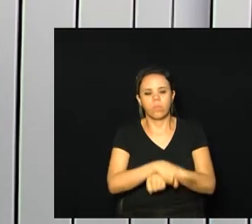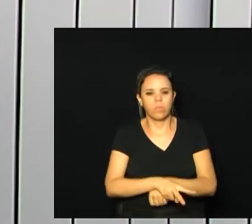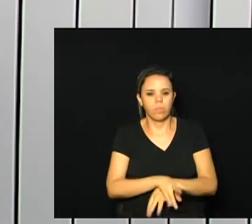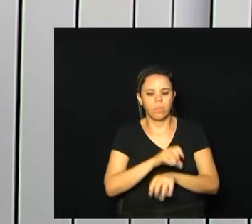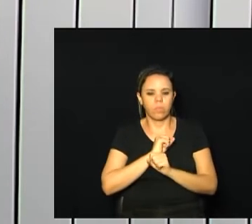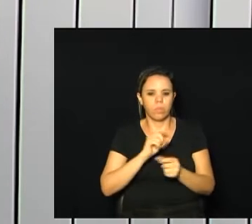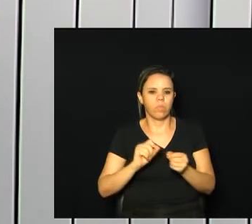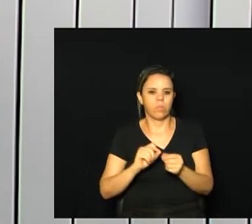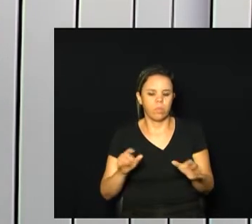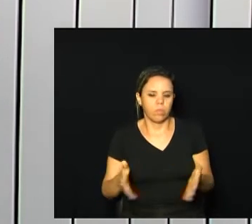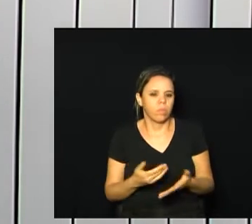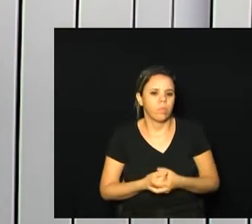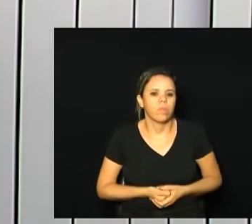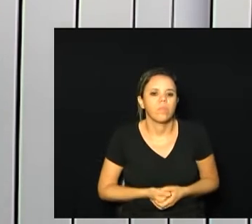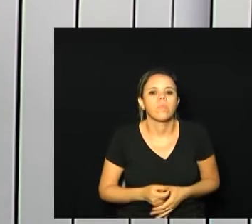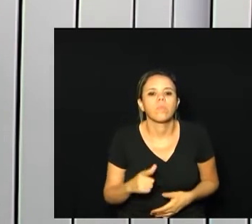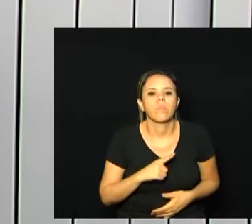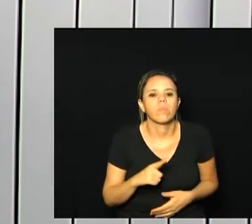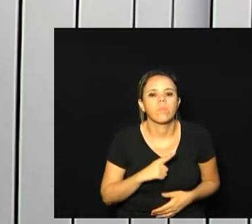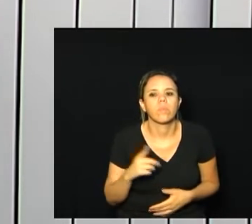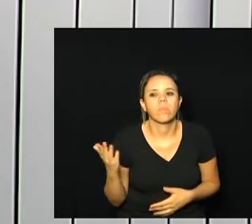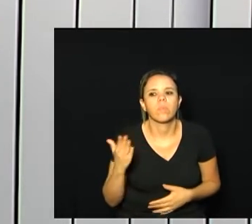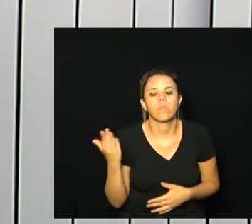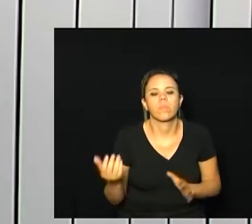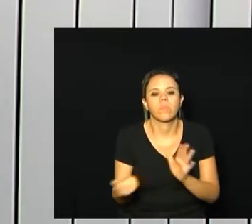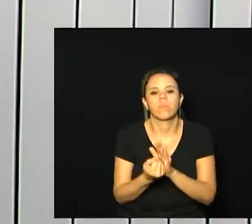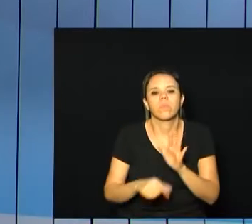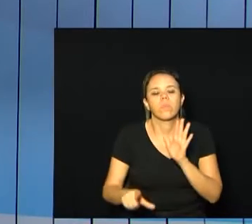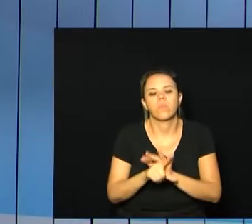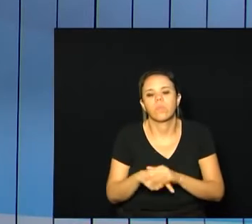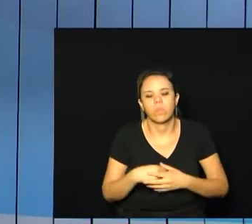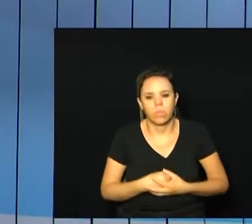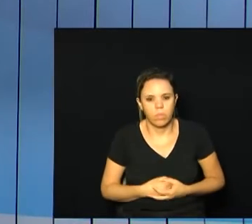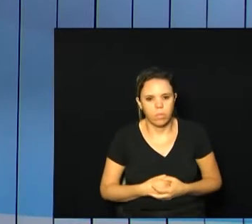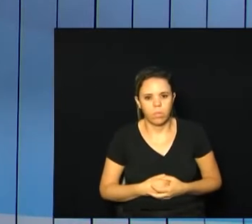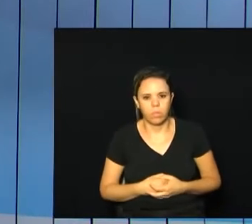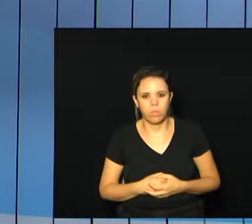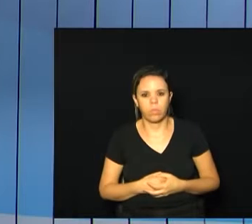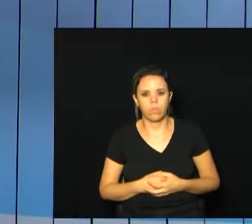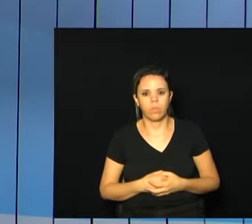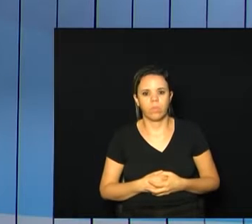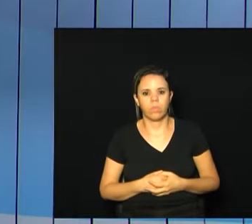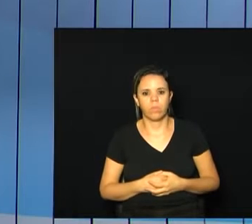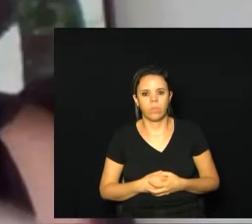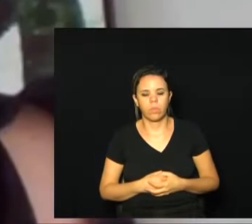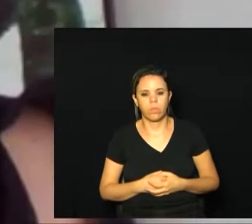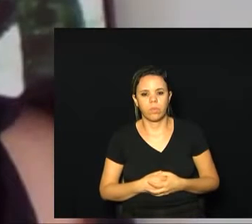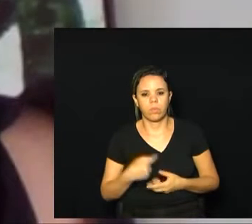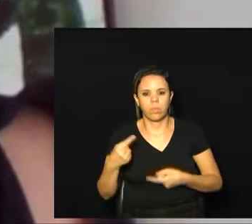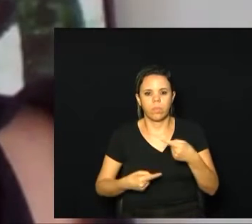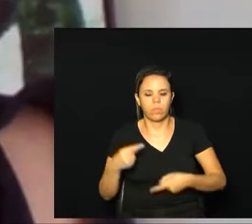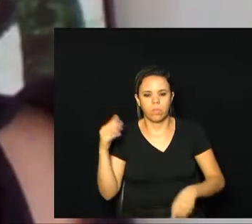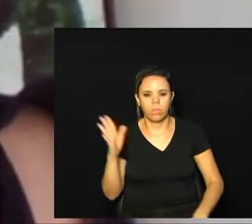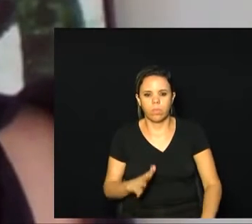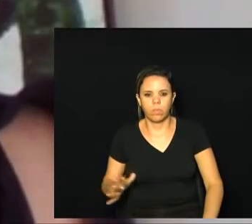que elas podem provocar. Tem essa previsão no marco legal do saneamento? Então, essa previsão está até na Política Nacional